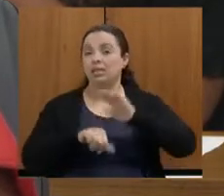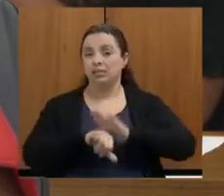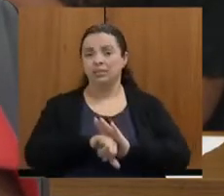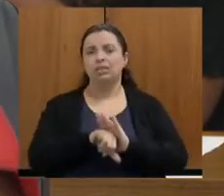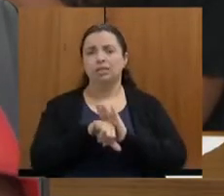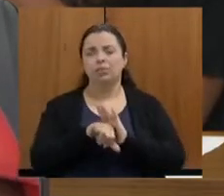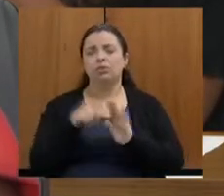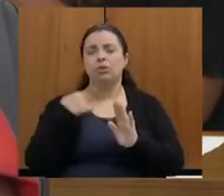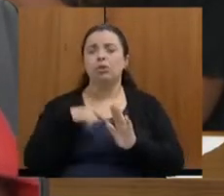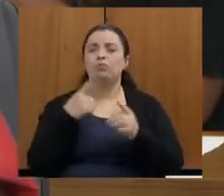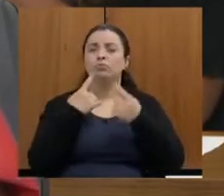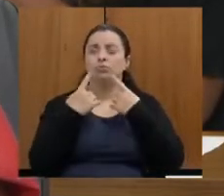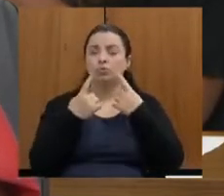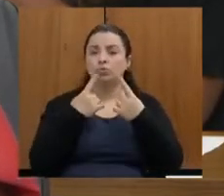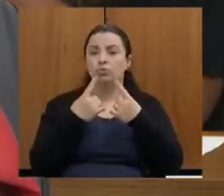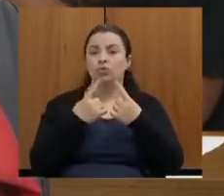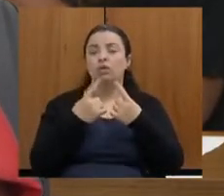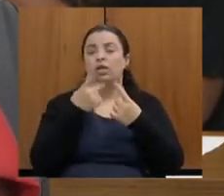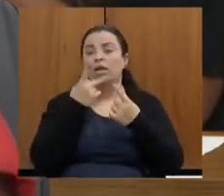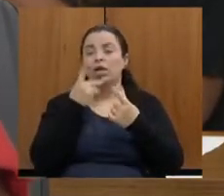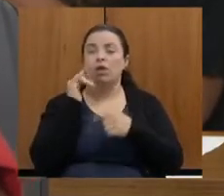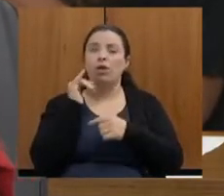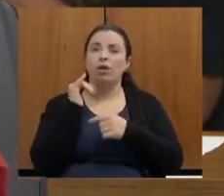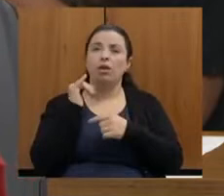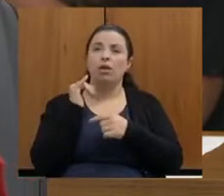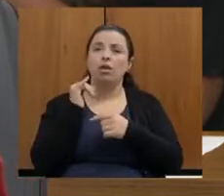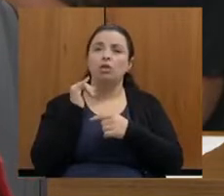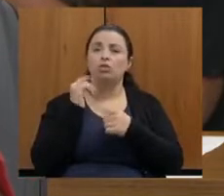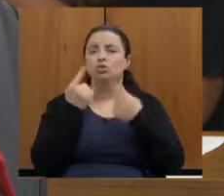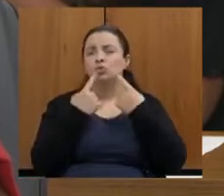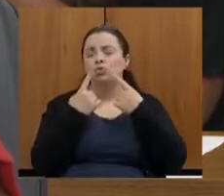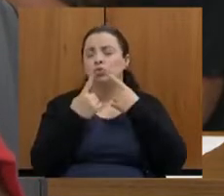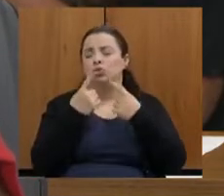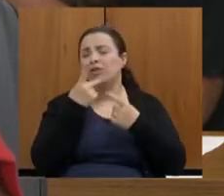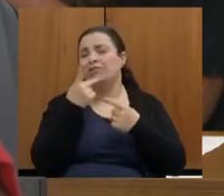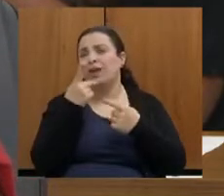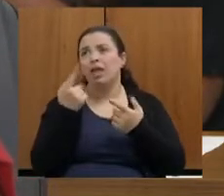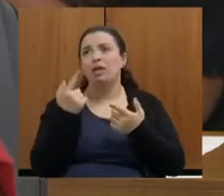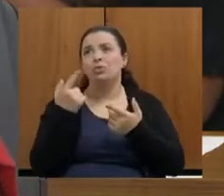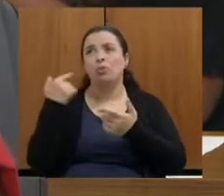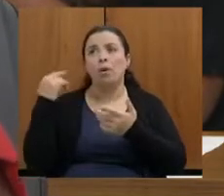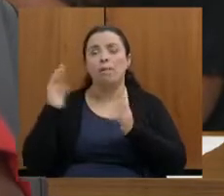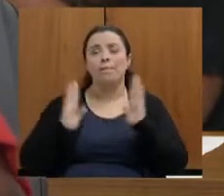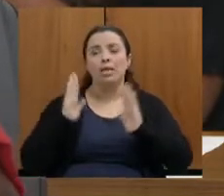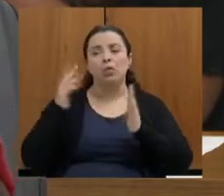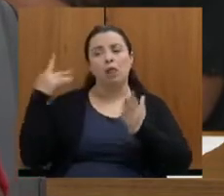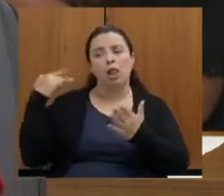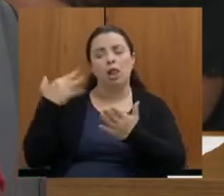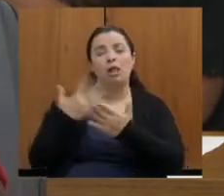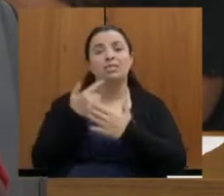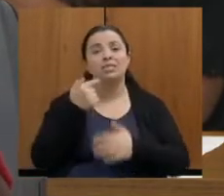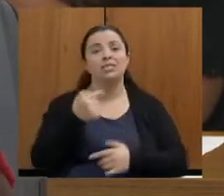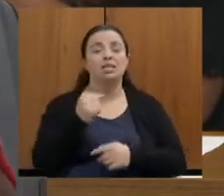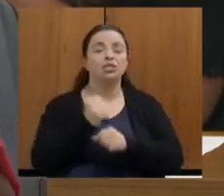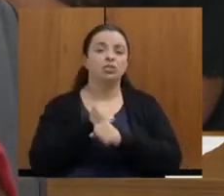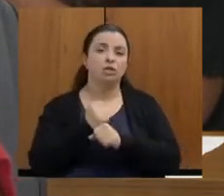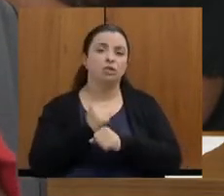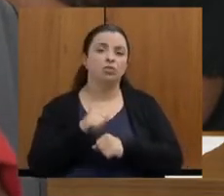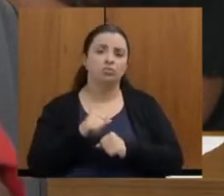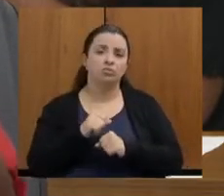relato de sete anos ele foi deputada é premeditado